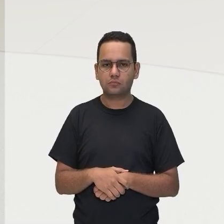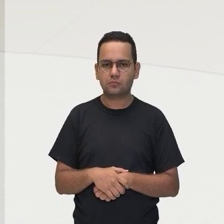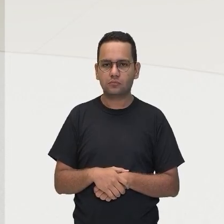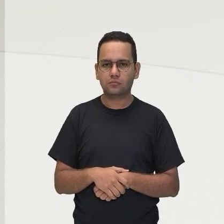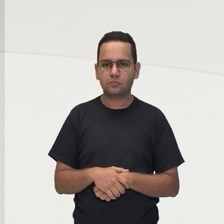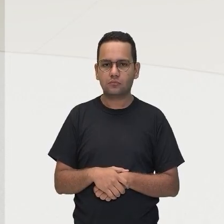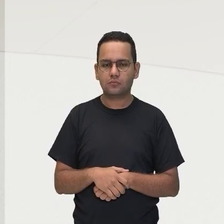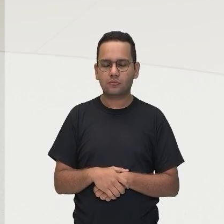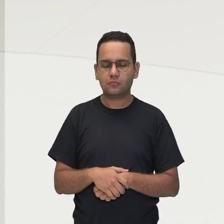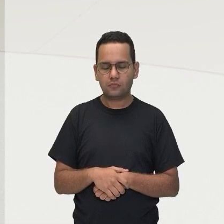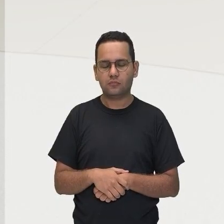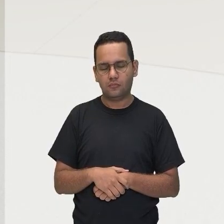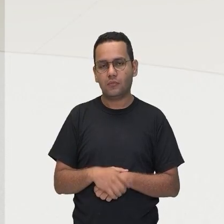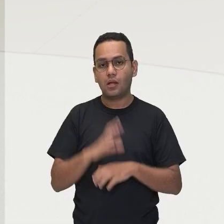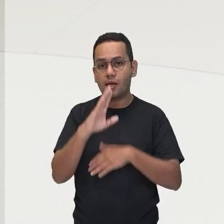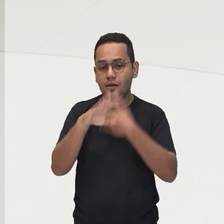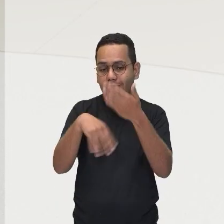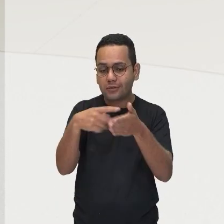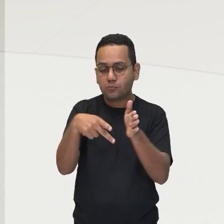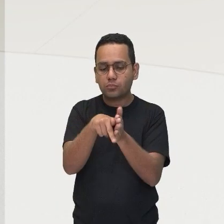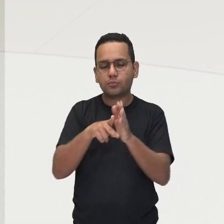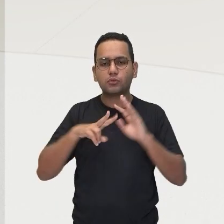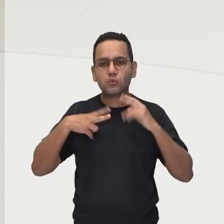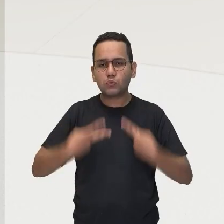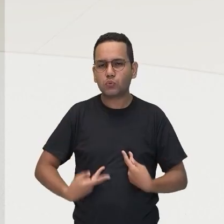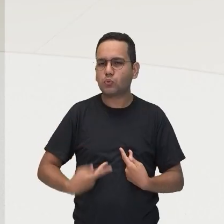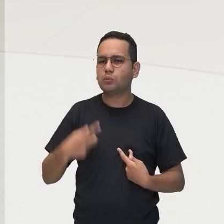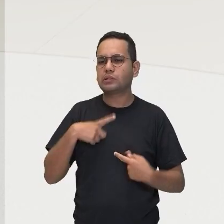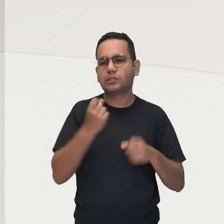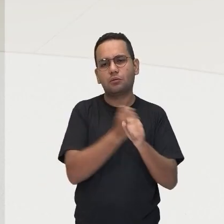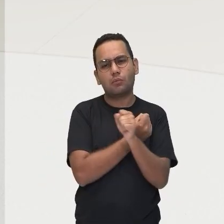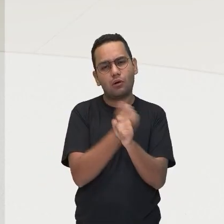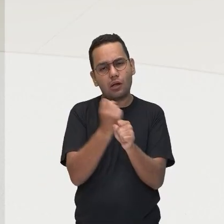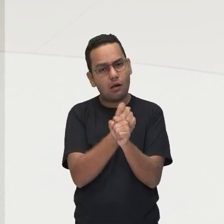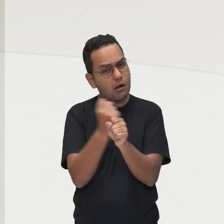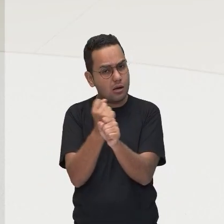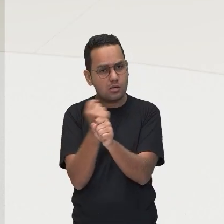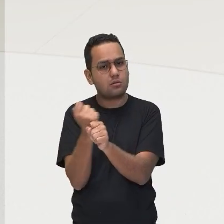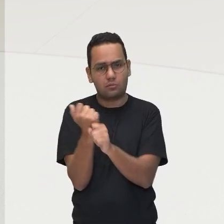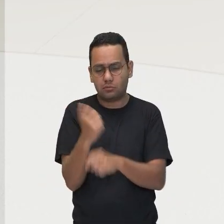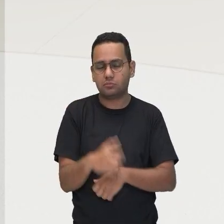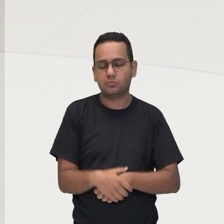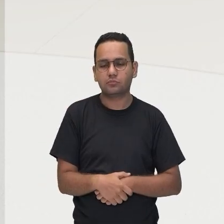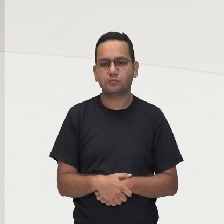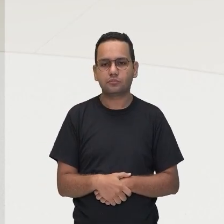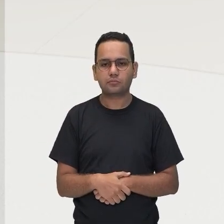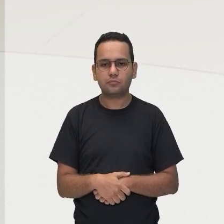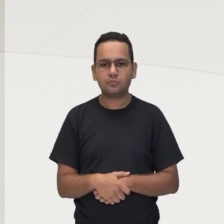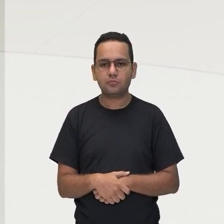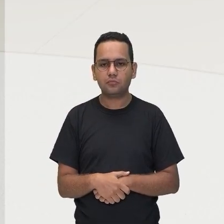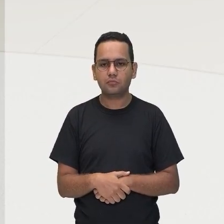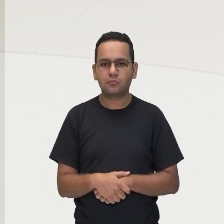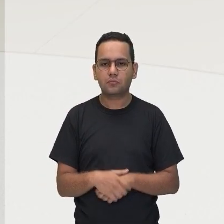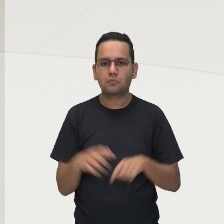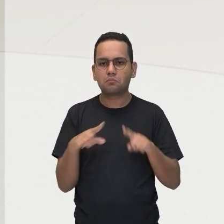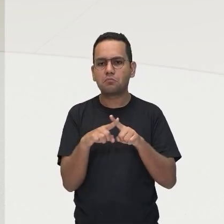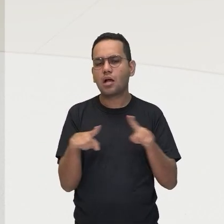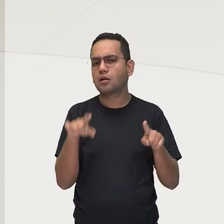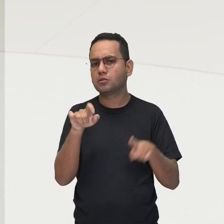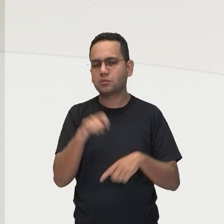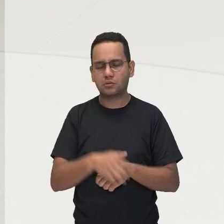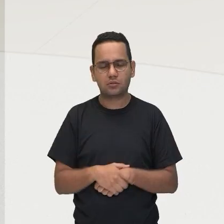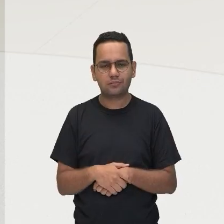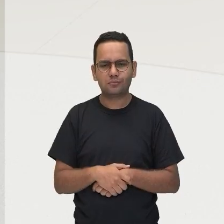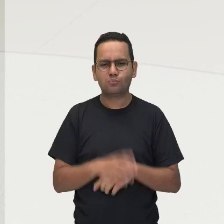se comporta, como ele tem se comportado ao longo da sua história. A gente viu que todas essas descobertas, tudo aquilo que a gente tem hoje